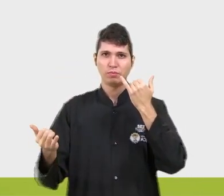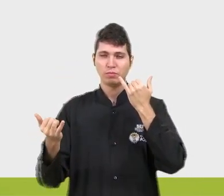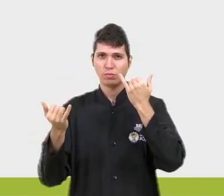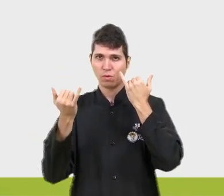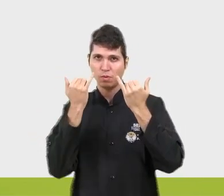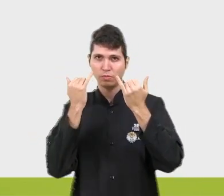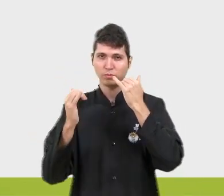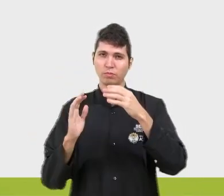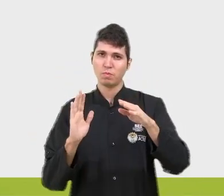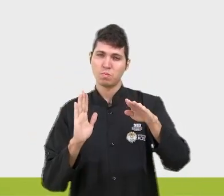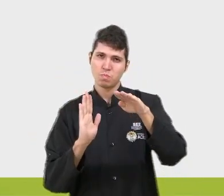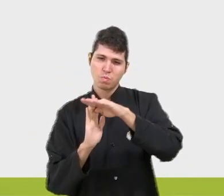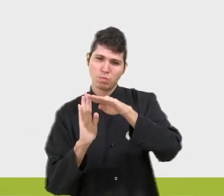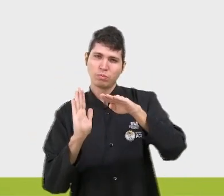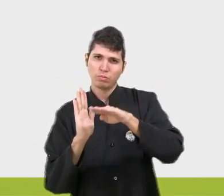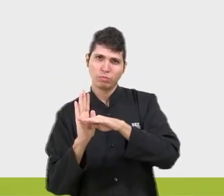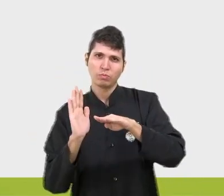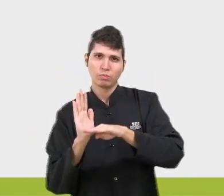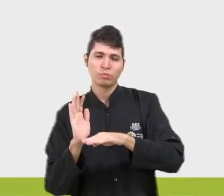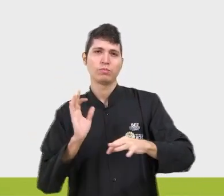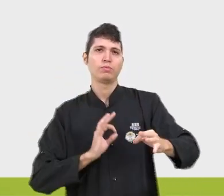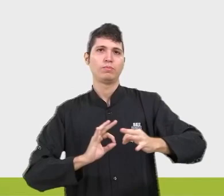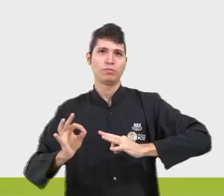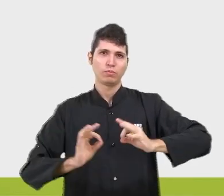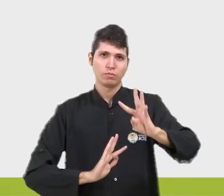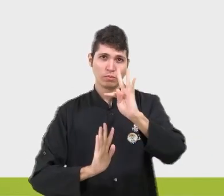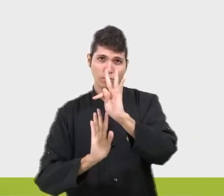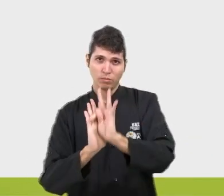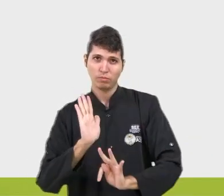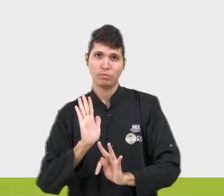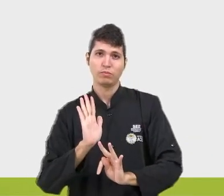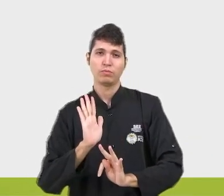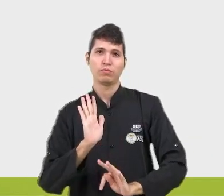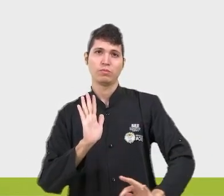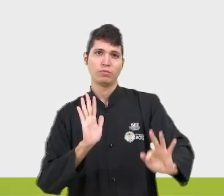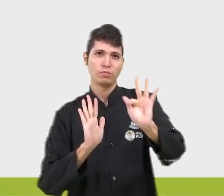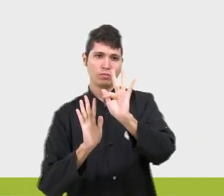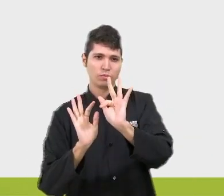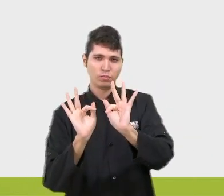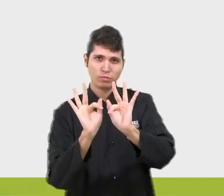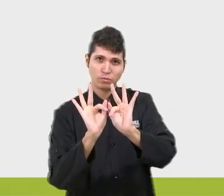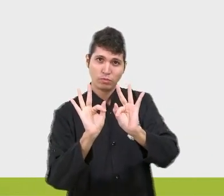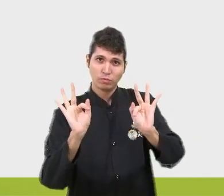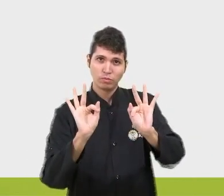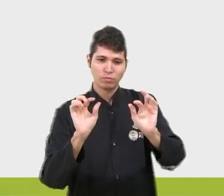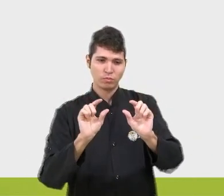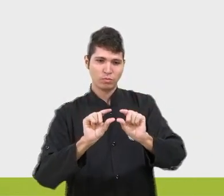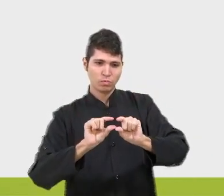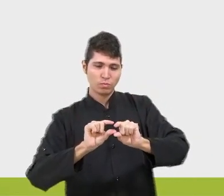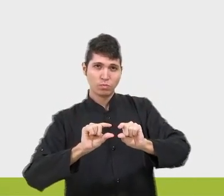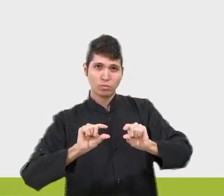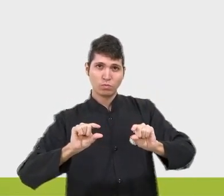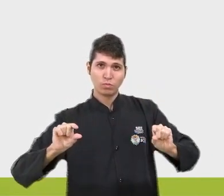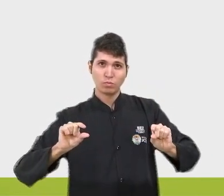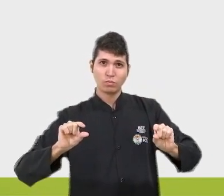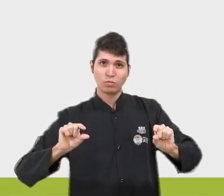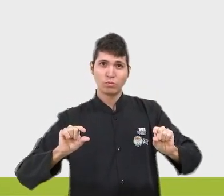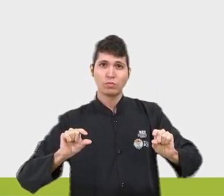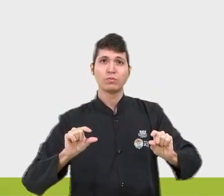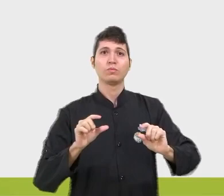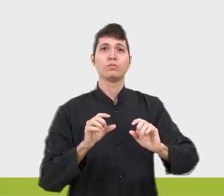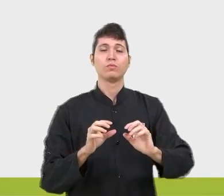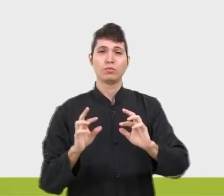da redação. A organização textual exige que as frases e os parágrafos estabeleçam entre si